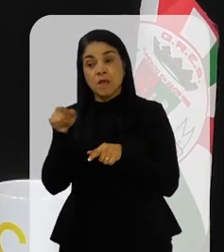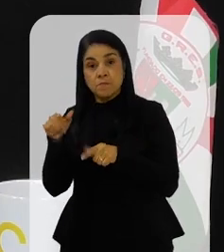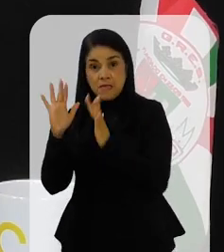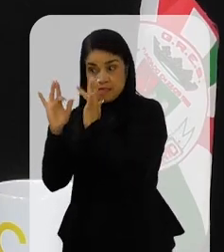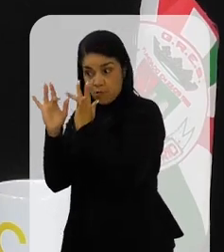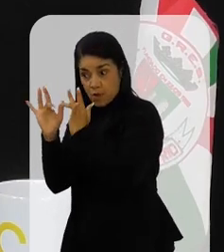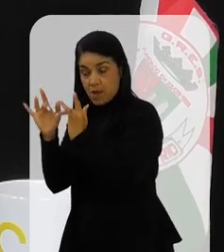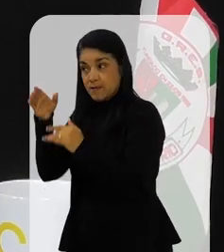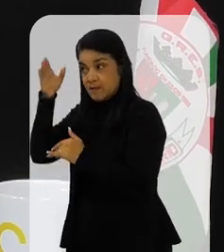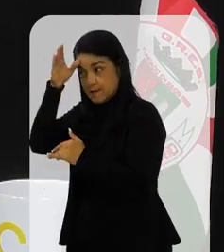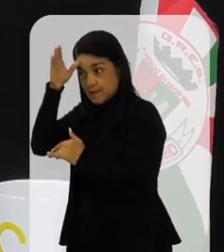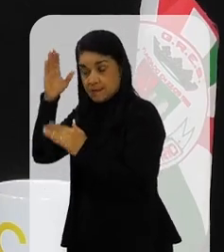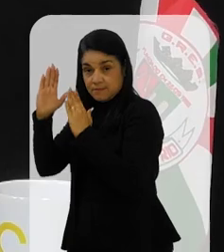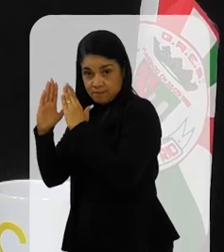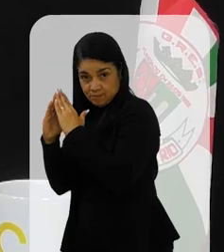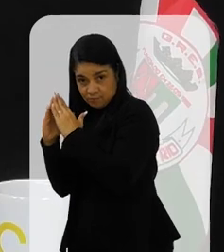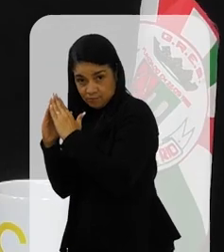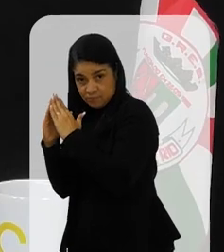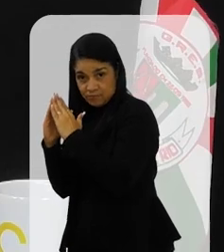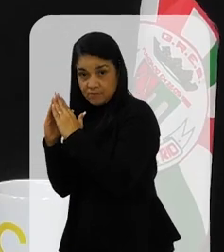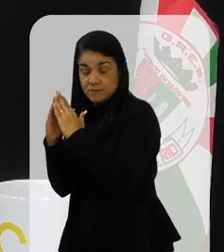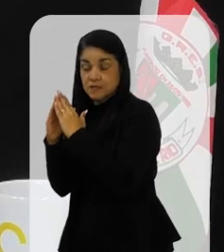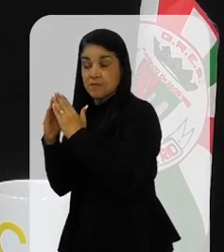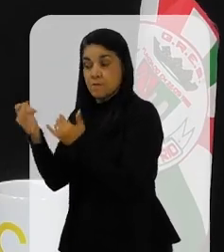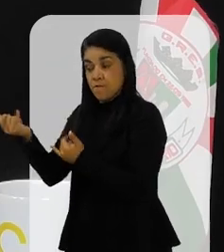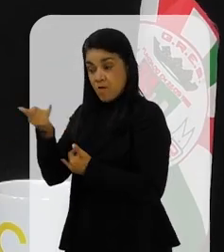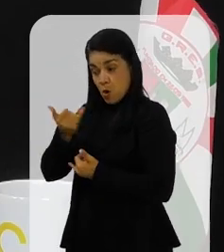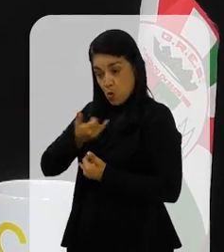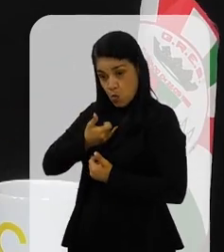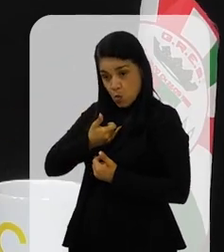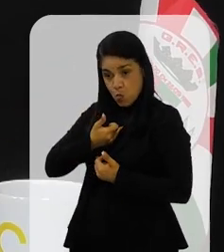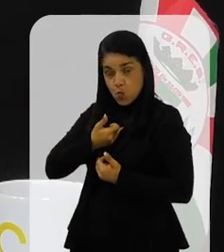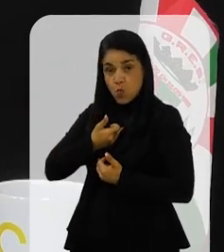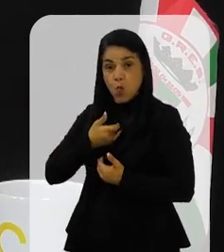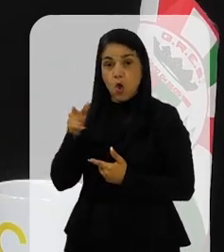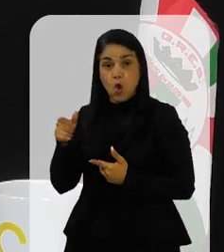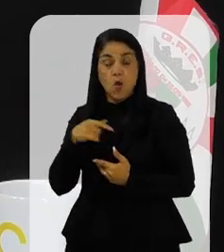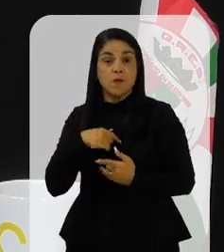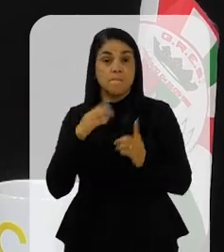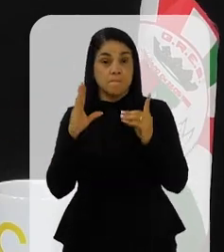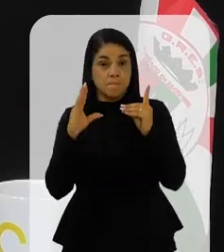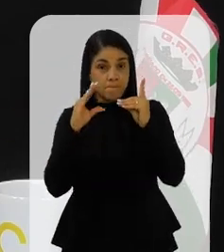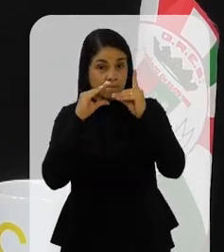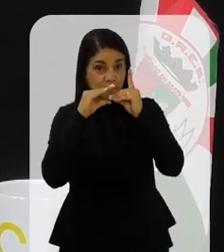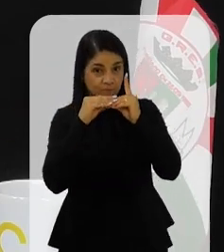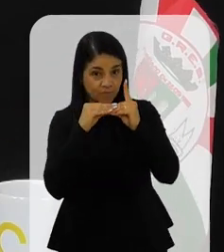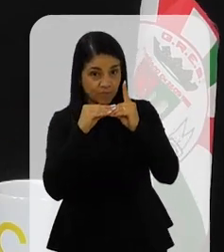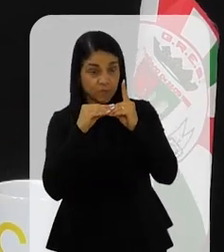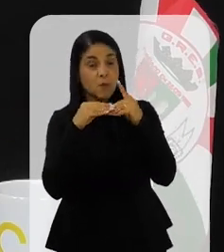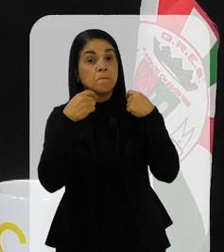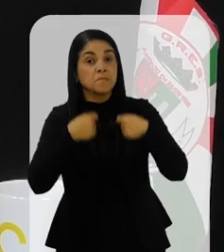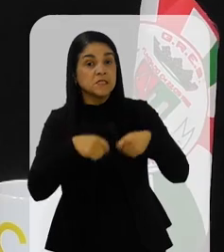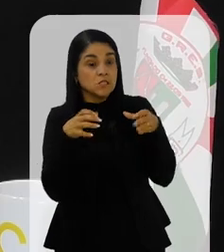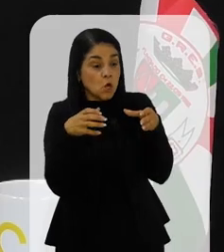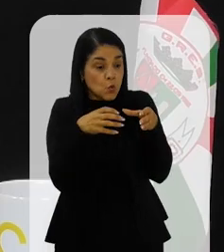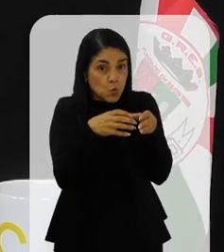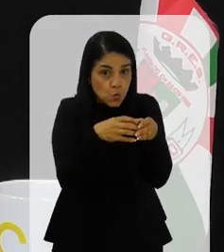a Nilópolis, na casa da tia, ficou sabendo, e ela chegou para mim e falou assim, olha... a Beija-Flor está precisando de